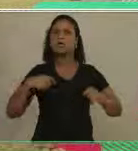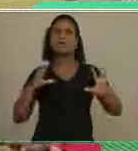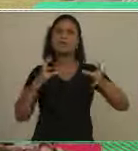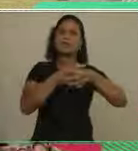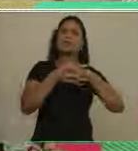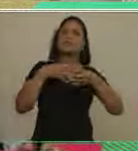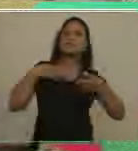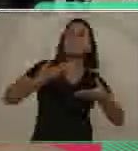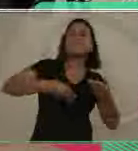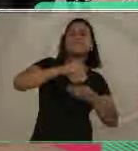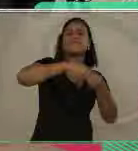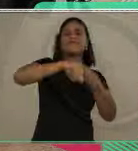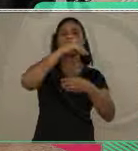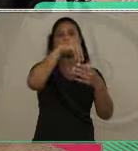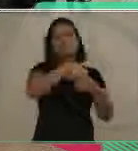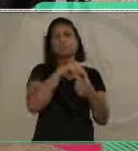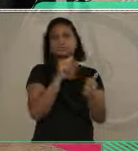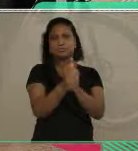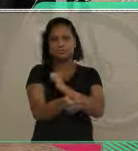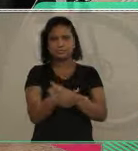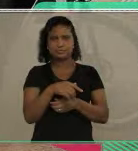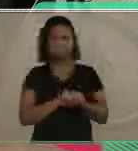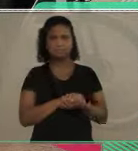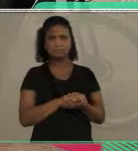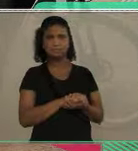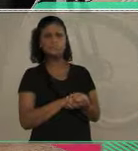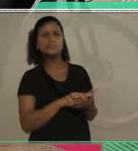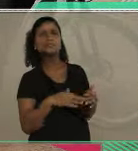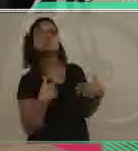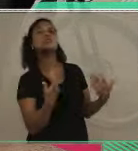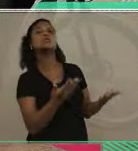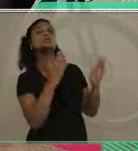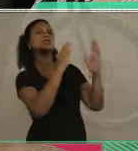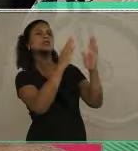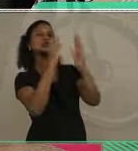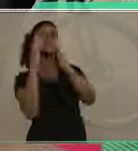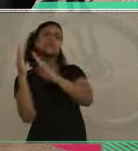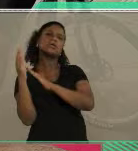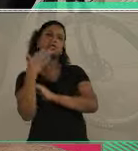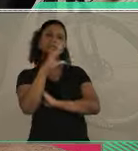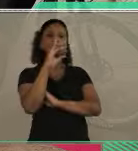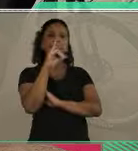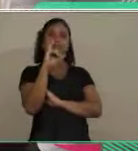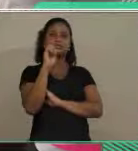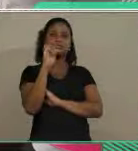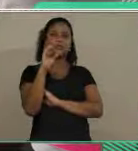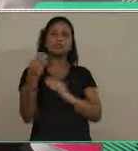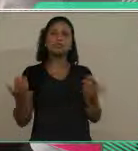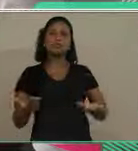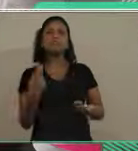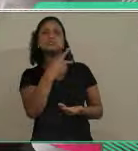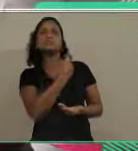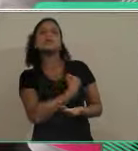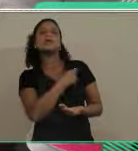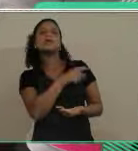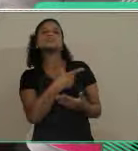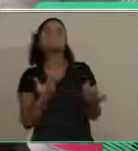envolvi com o esporte. Quais são as categorias no ciclismo hoje e qual você participa? Nós temos a